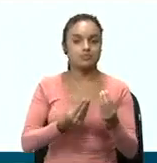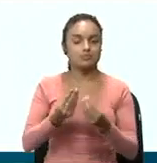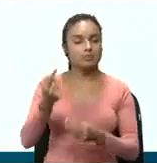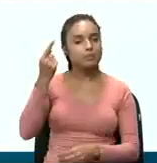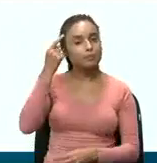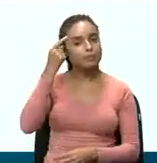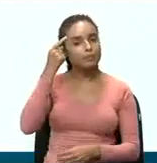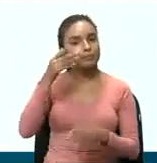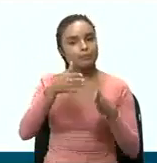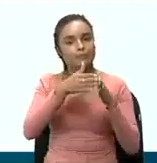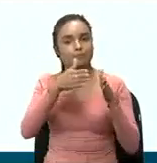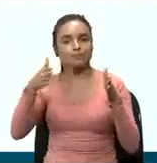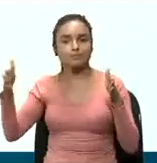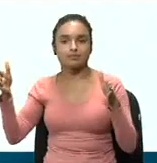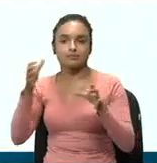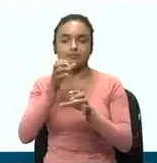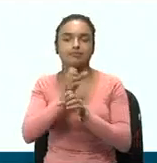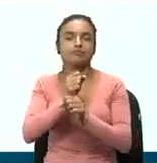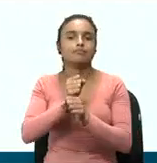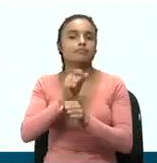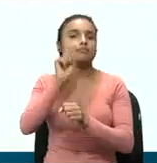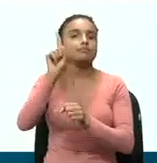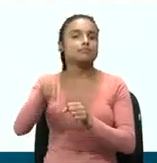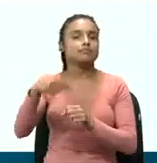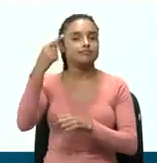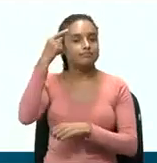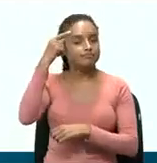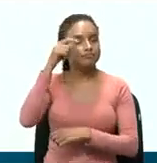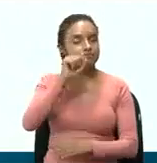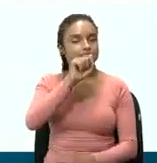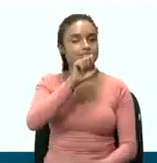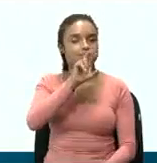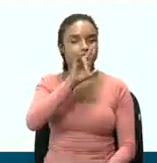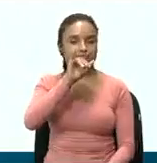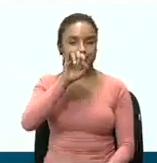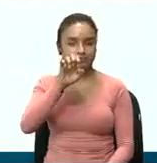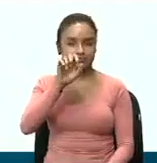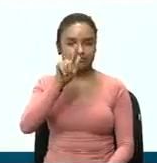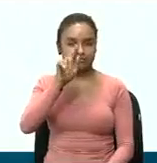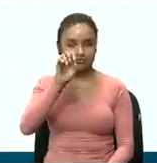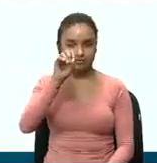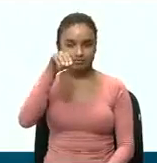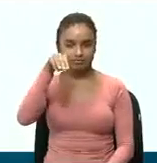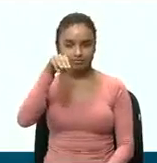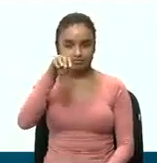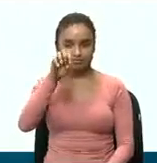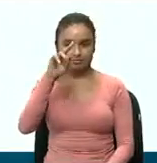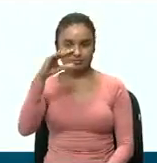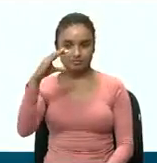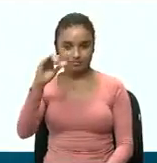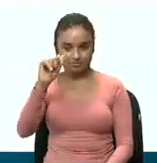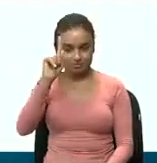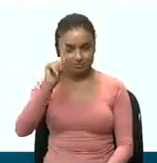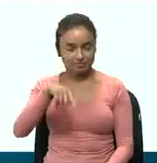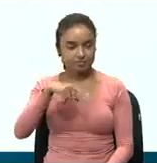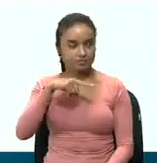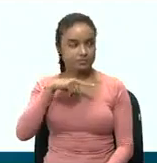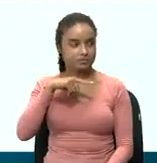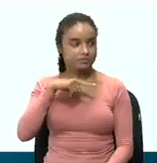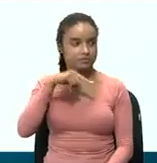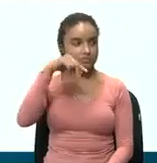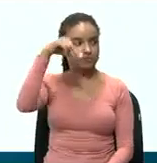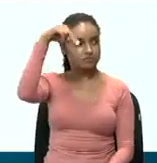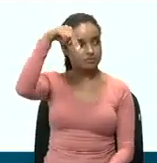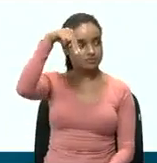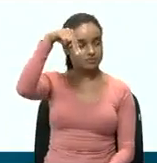né, ter certeza de que ela é uma série geométrica? Nós vamos então pensar o seguinte, eu tenho um expoente n e eu tenho